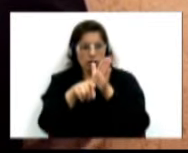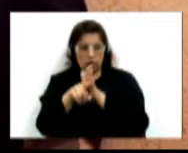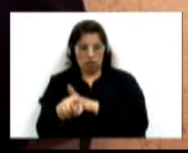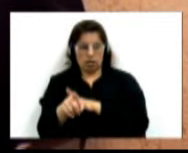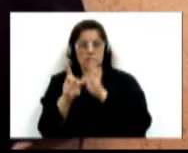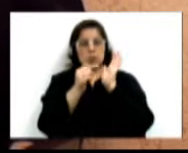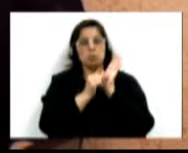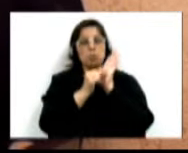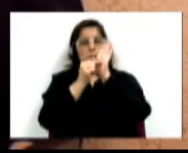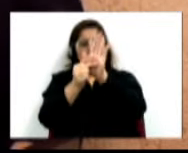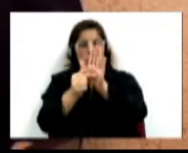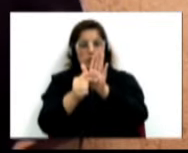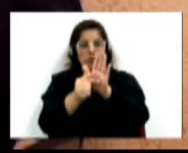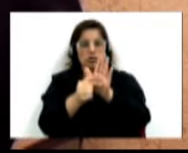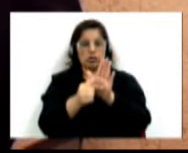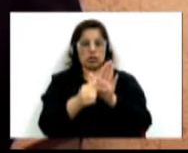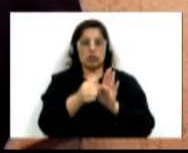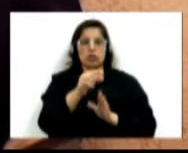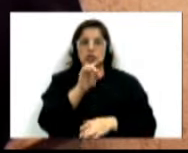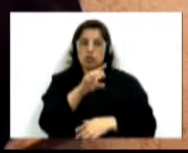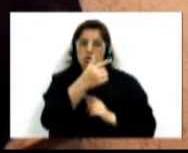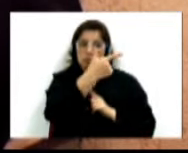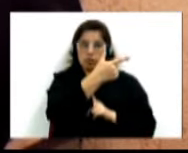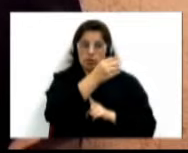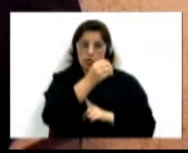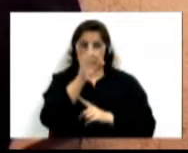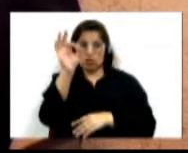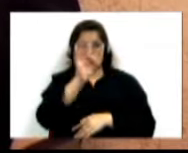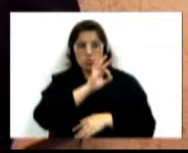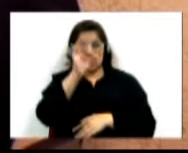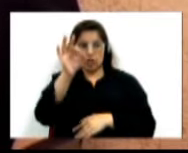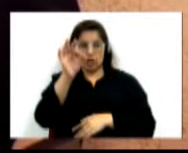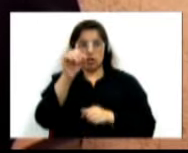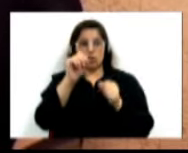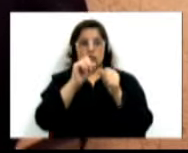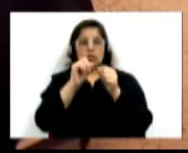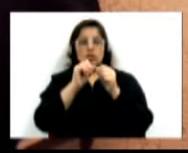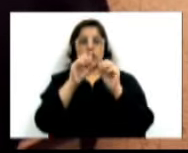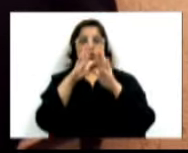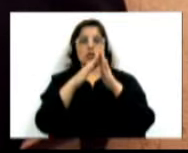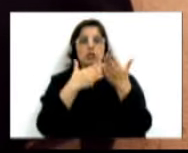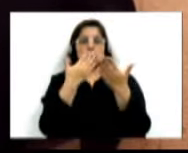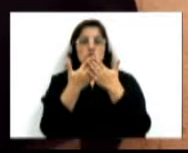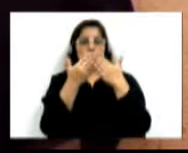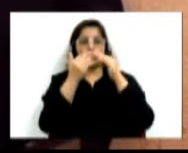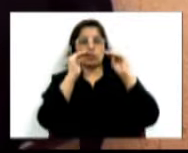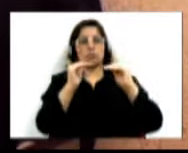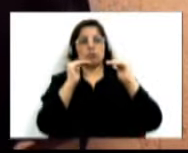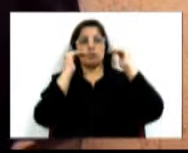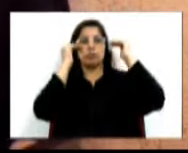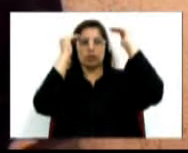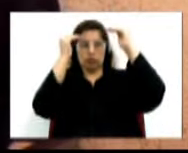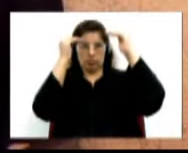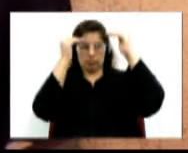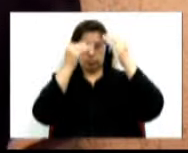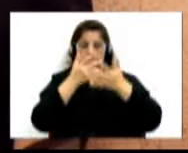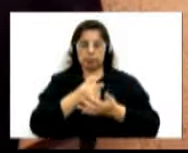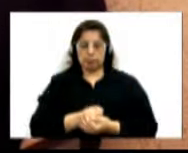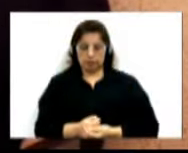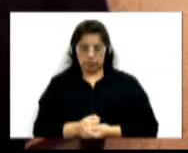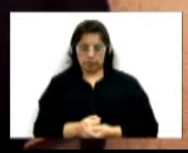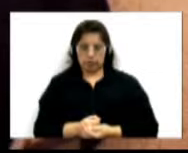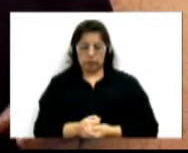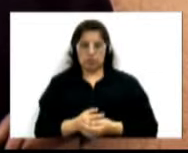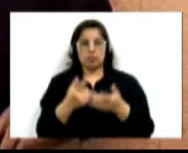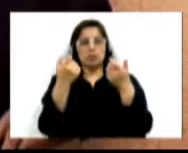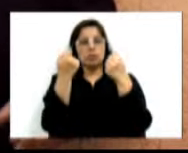maioria são pessoas de formação técnica, portanto, algo possível de atingir. Num dos meus primeiros discursos nessa casa, eu citei isso. Nós